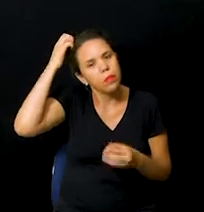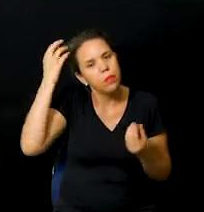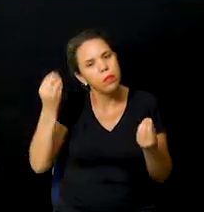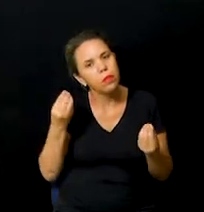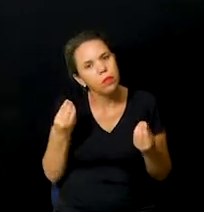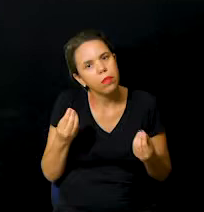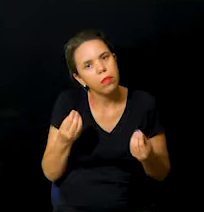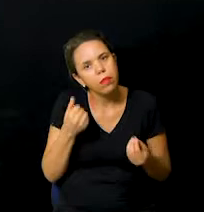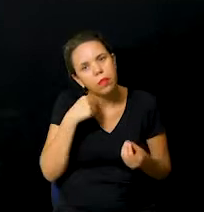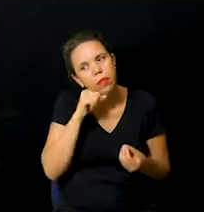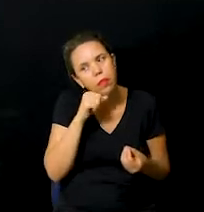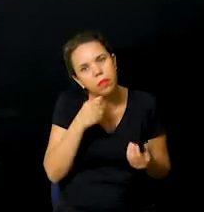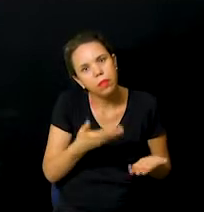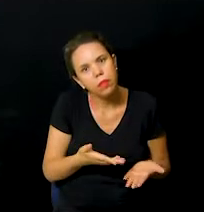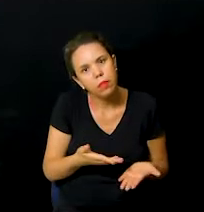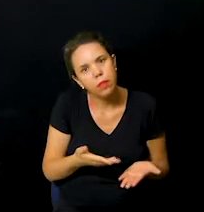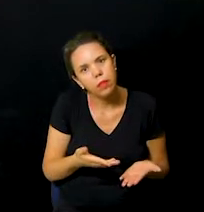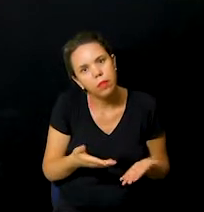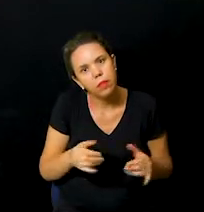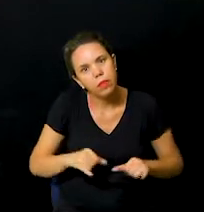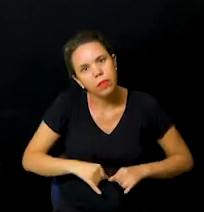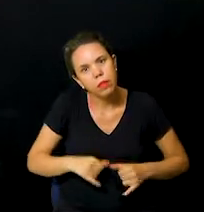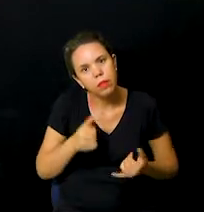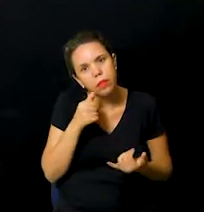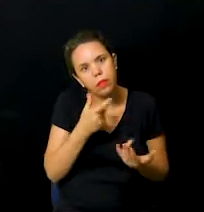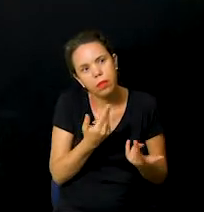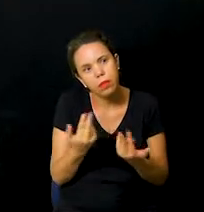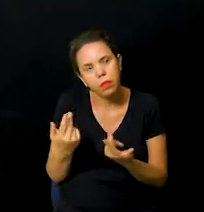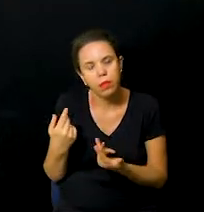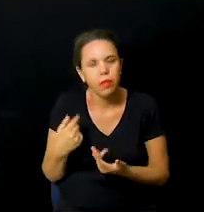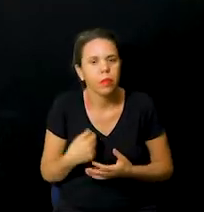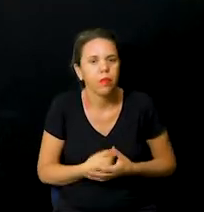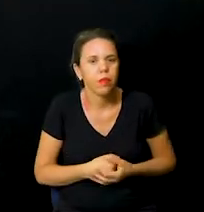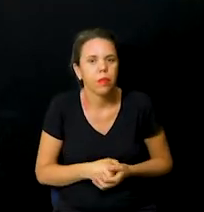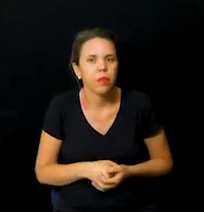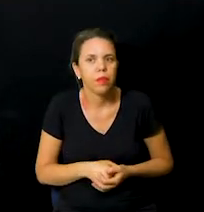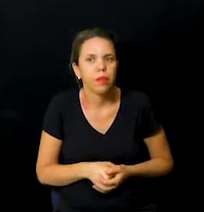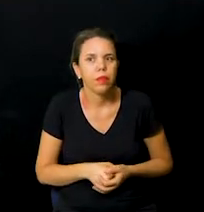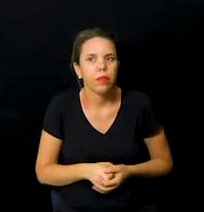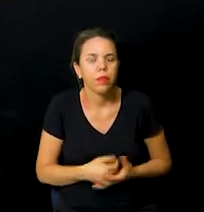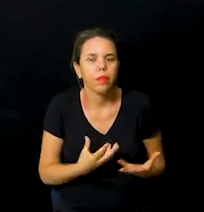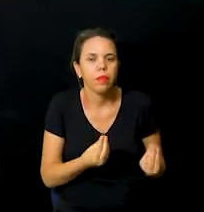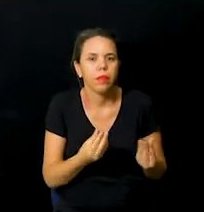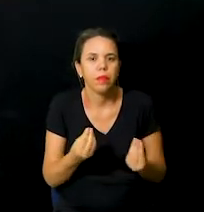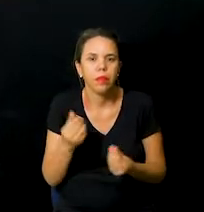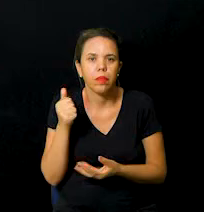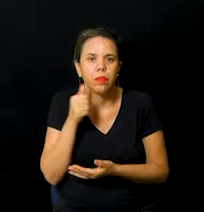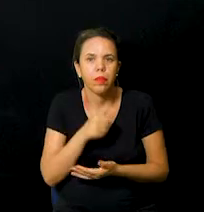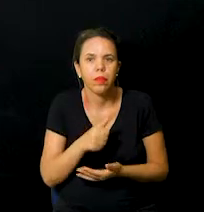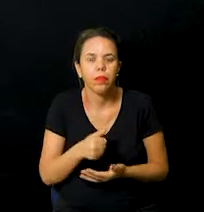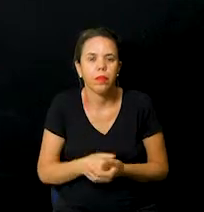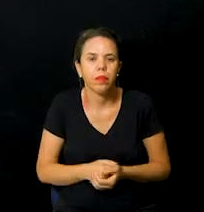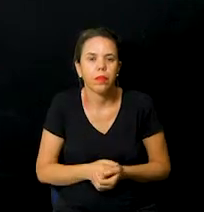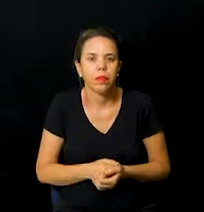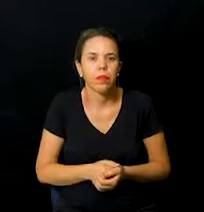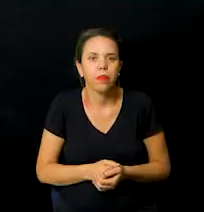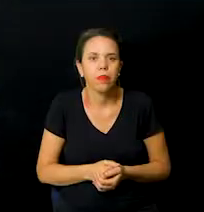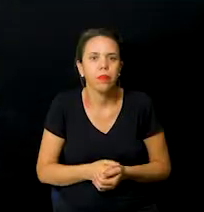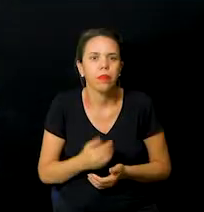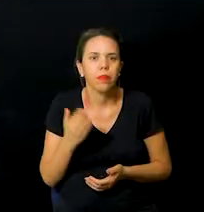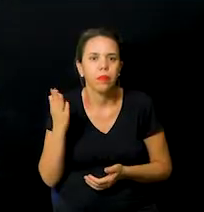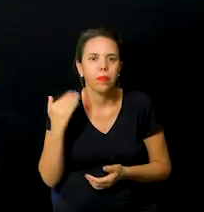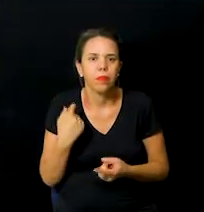empreender, com ser mãe. É a dor de muitas das mulheres. Muitas.